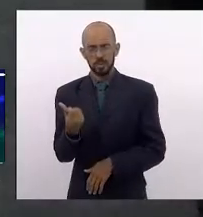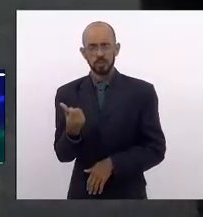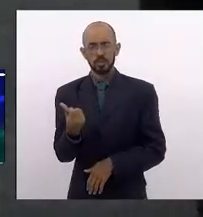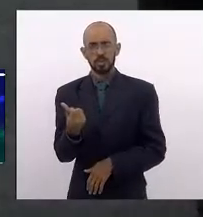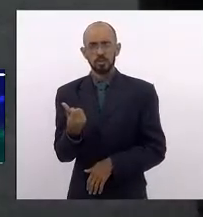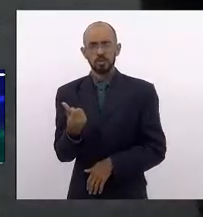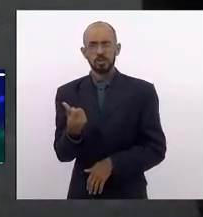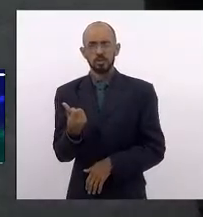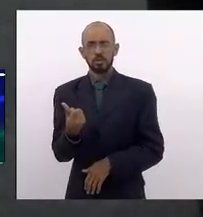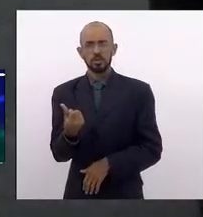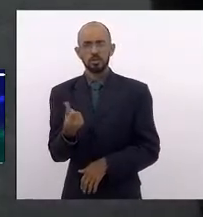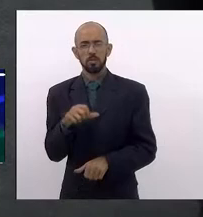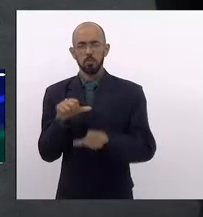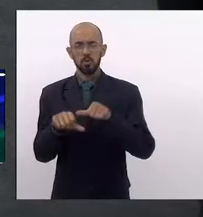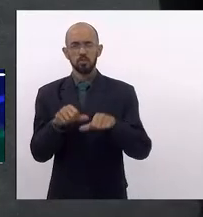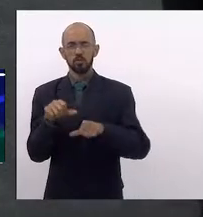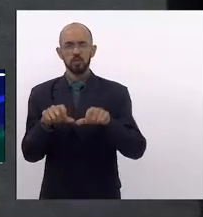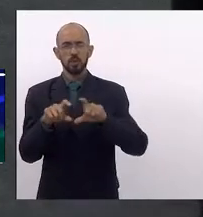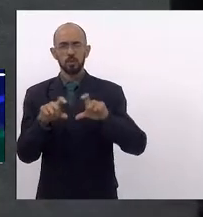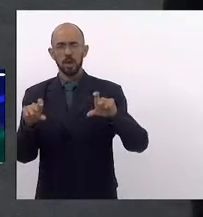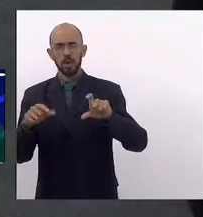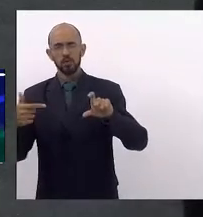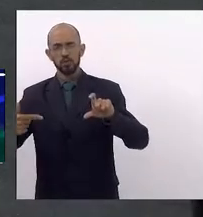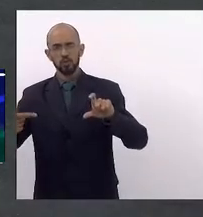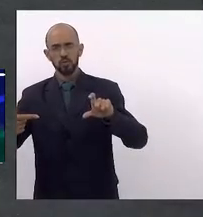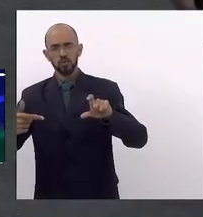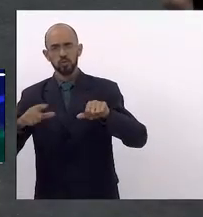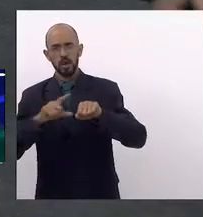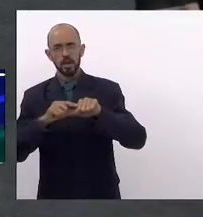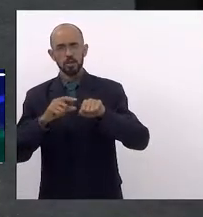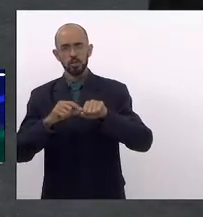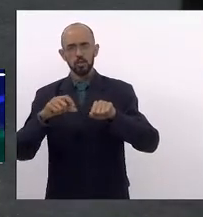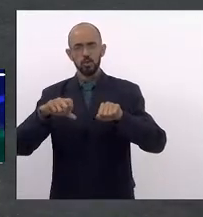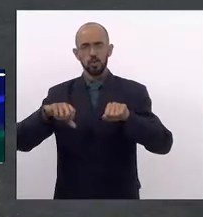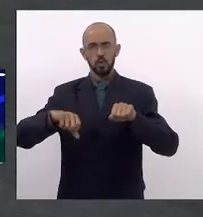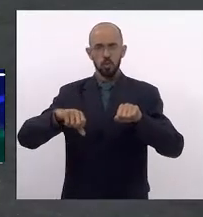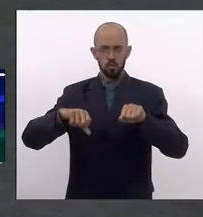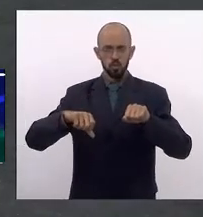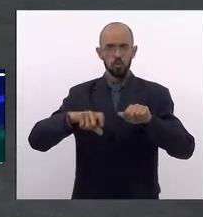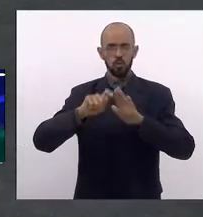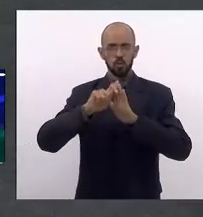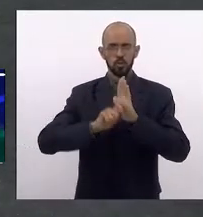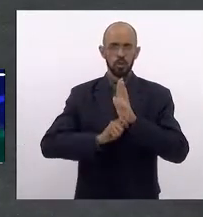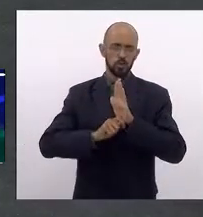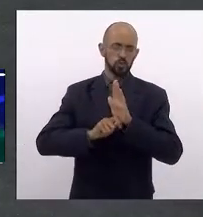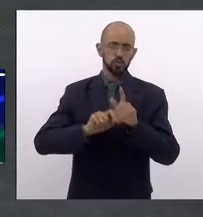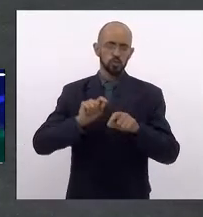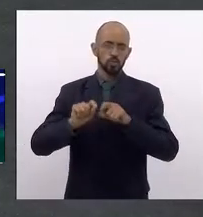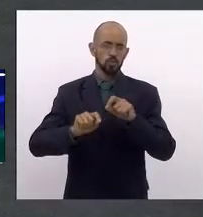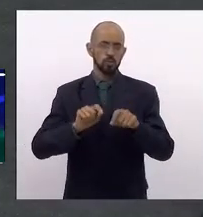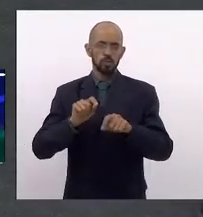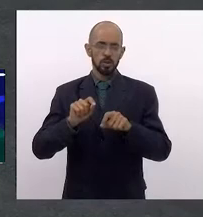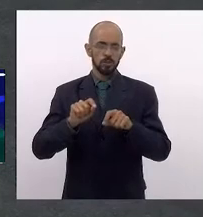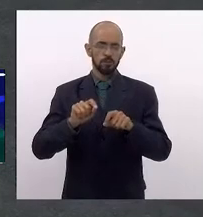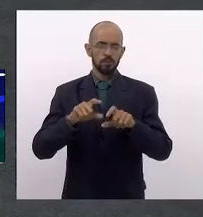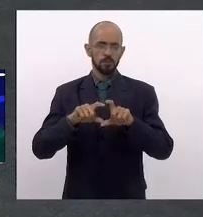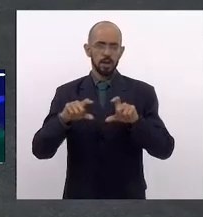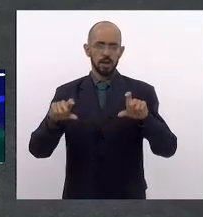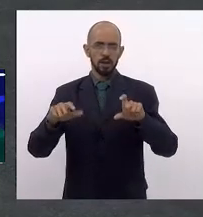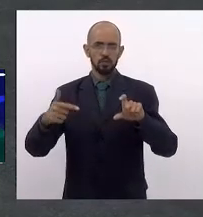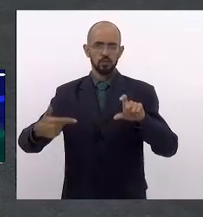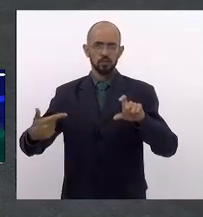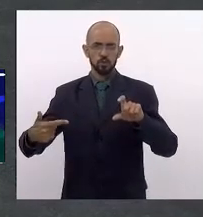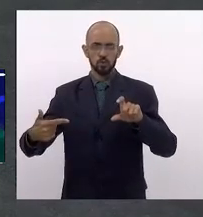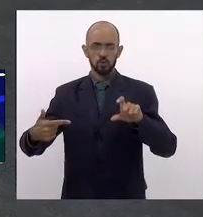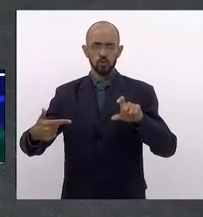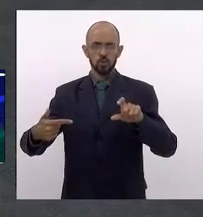modifica o parágrafo 2º do artigo 9º e com a seguinte redação Parágrafo segundo O